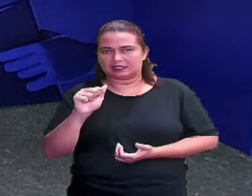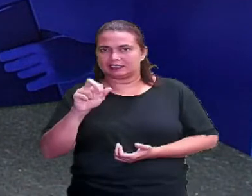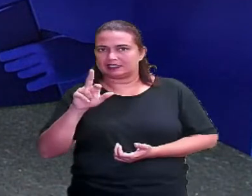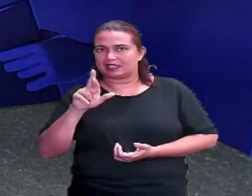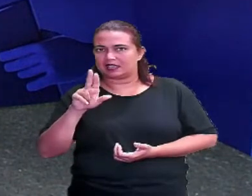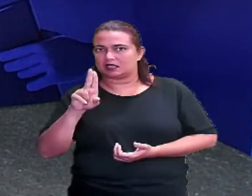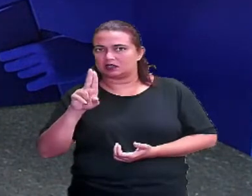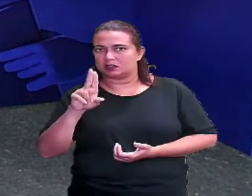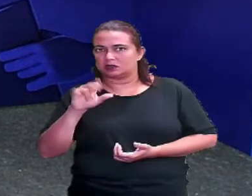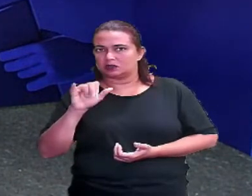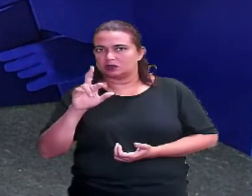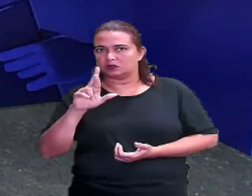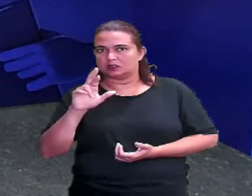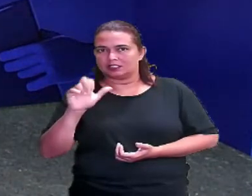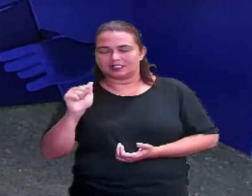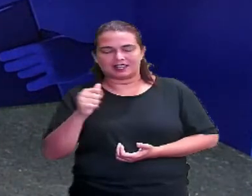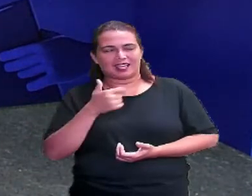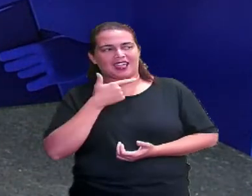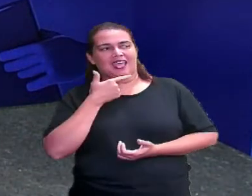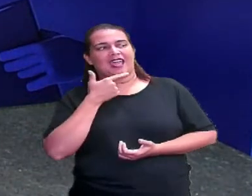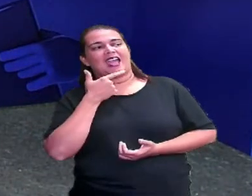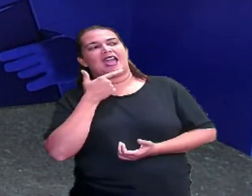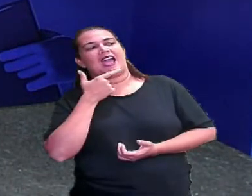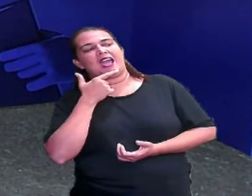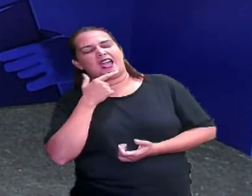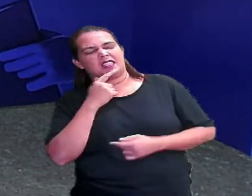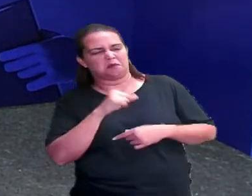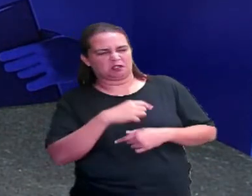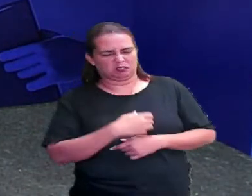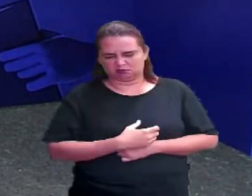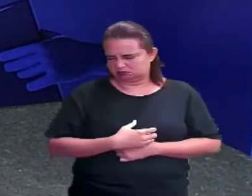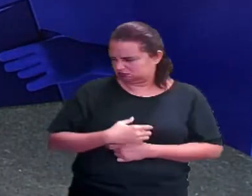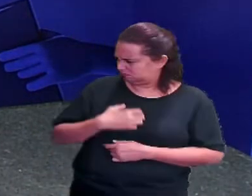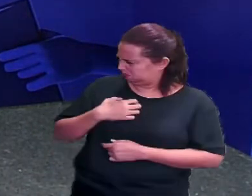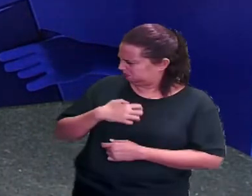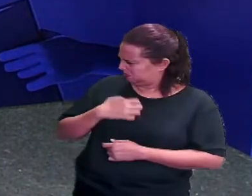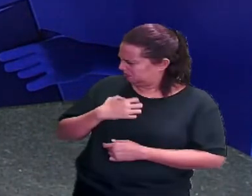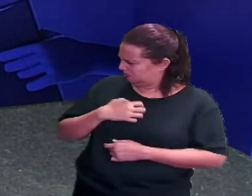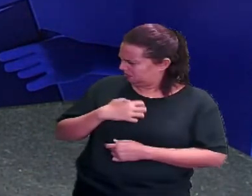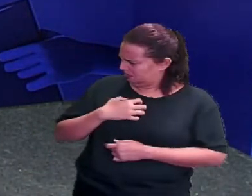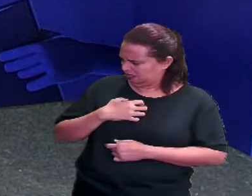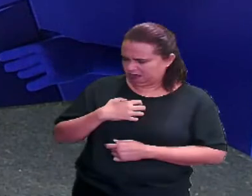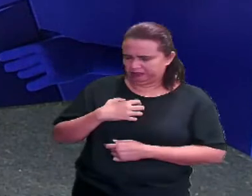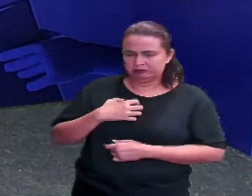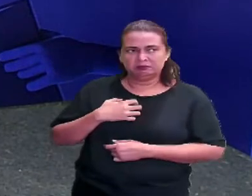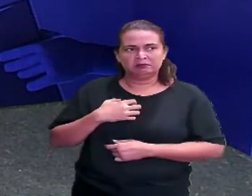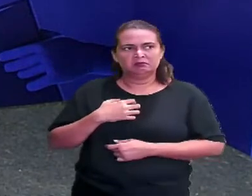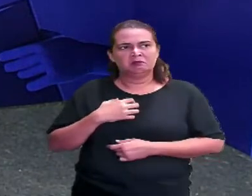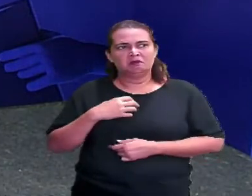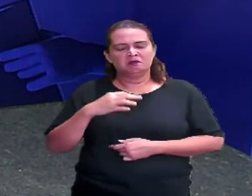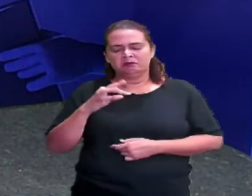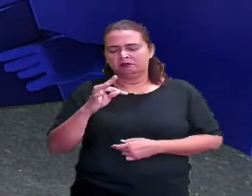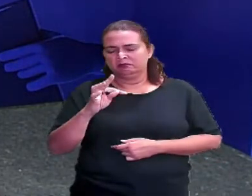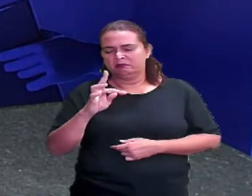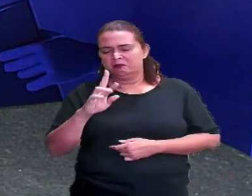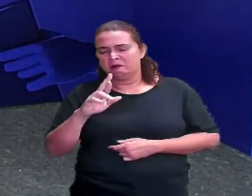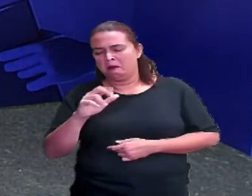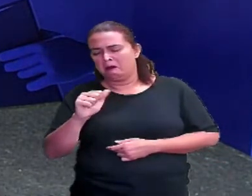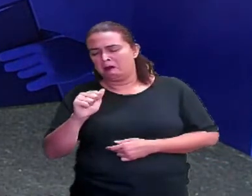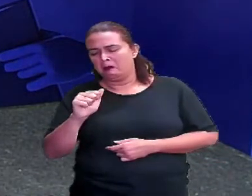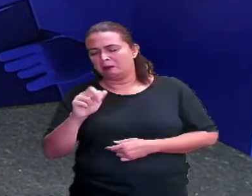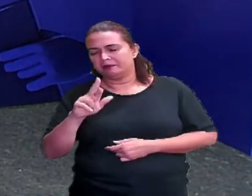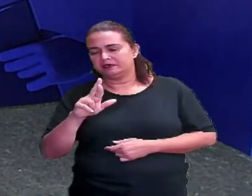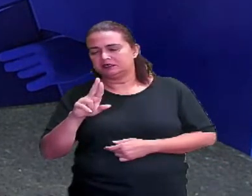extremamente, digamos assim, chateado ali com a reação dele. Então, taruíra é uma